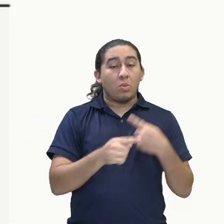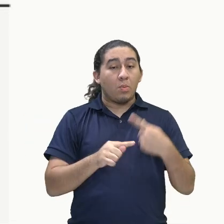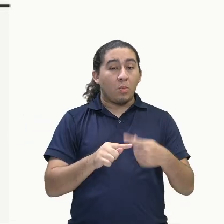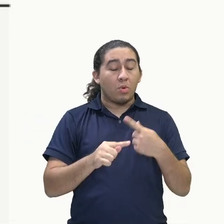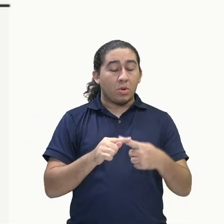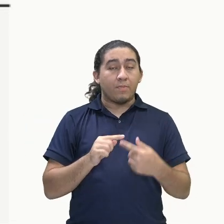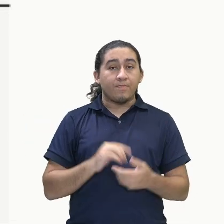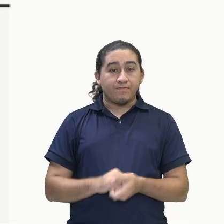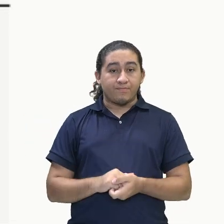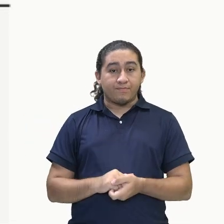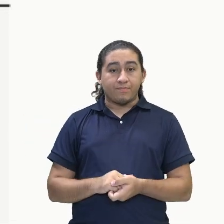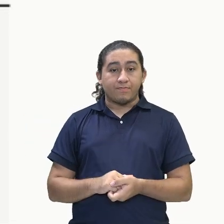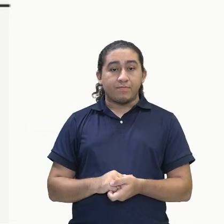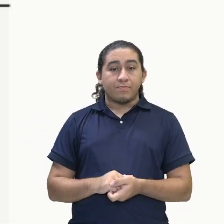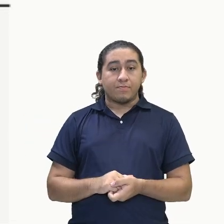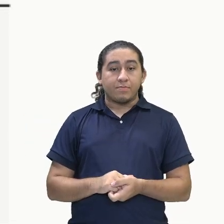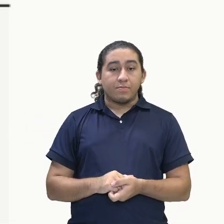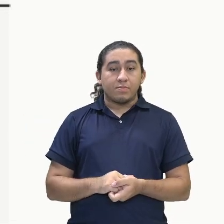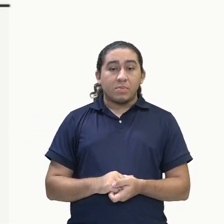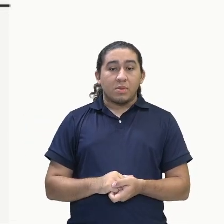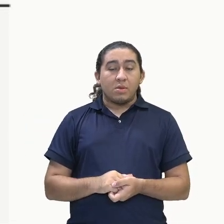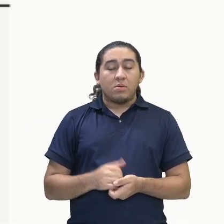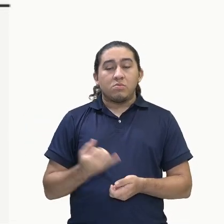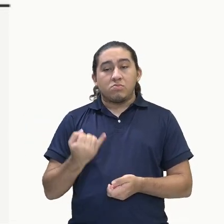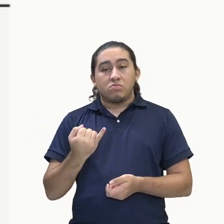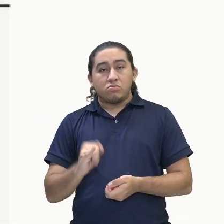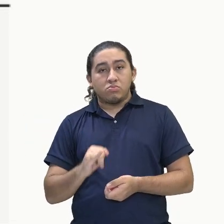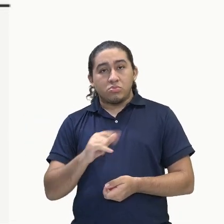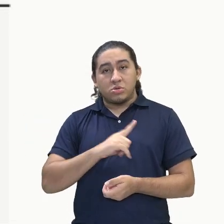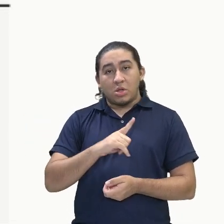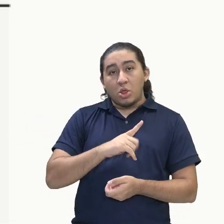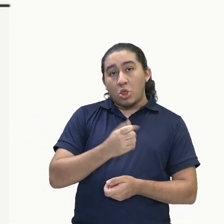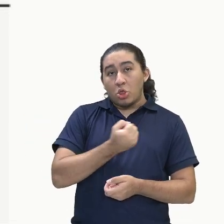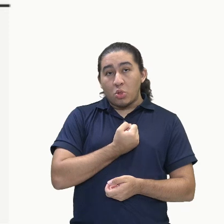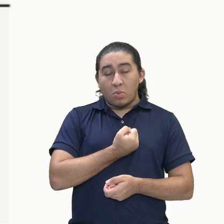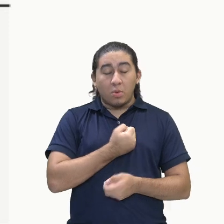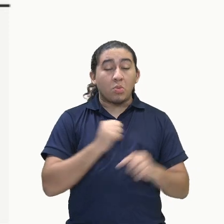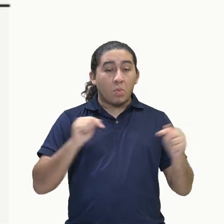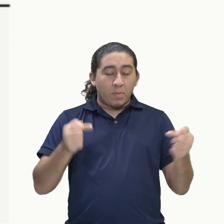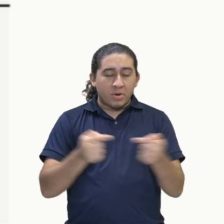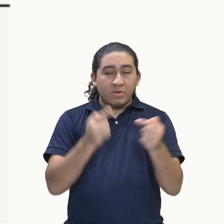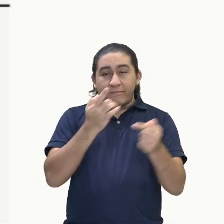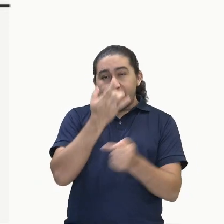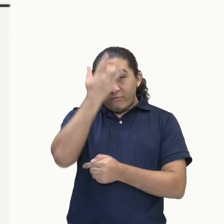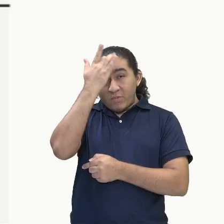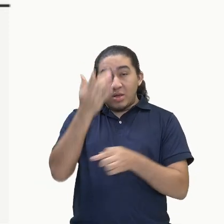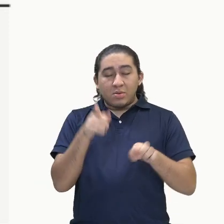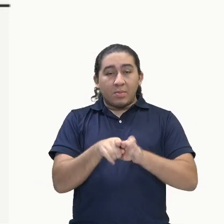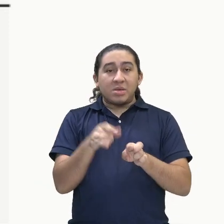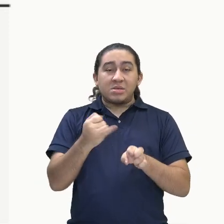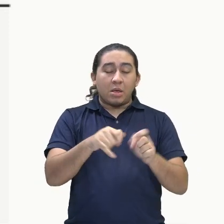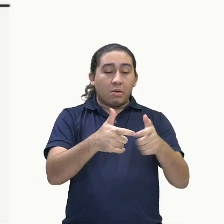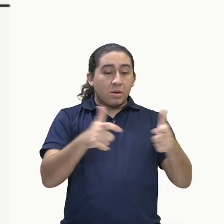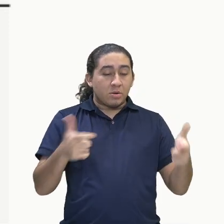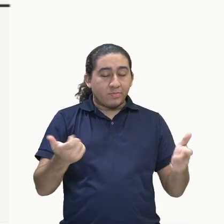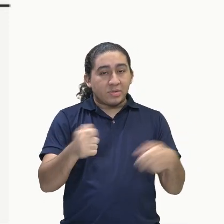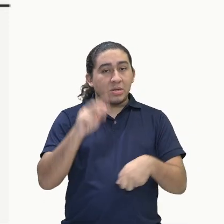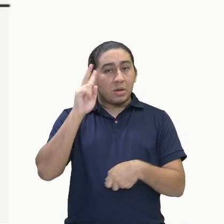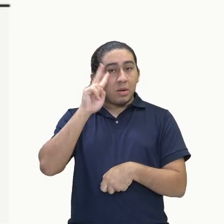e 1000, é muito mais fácil de calcular. Quando o denominador é muito grande, aí eu só preciso lembrar se vai ser